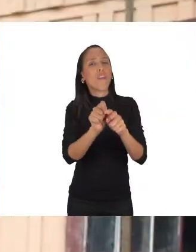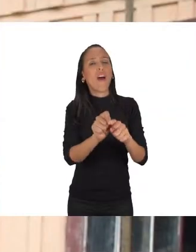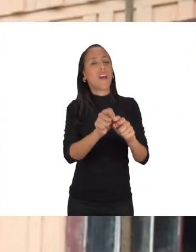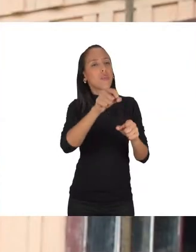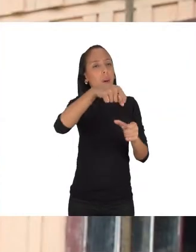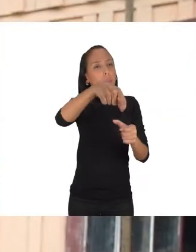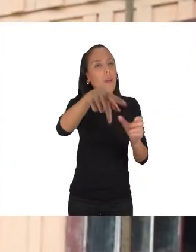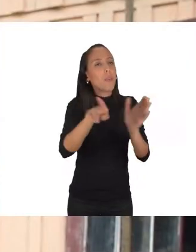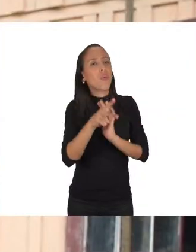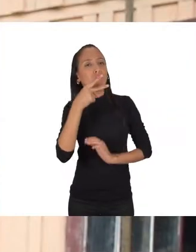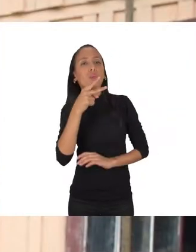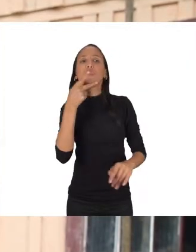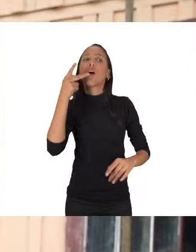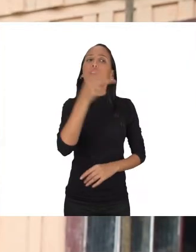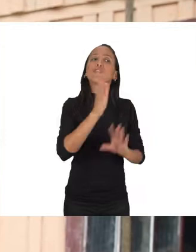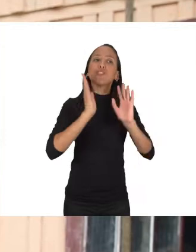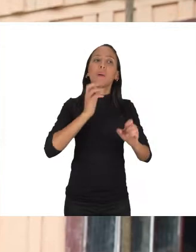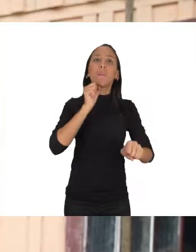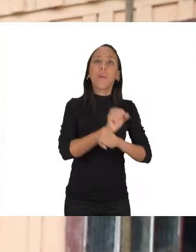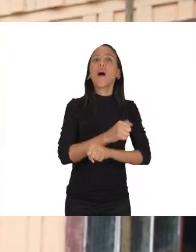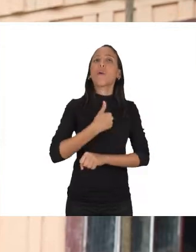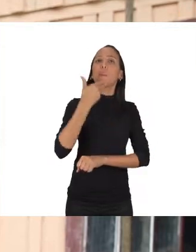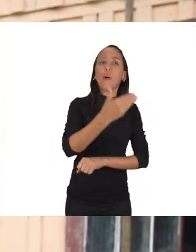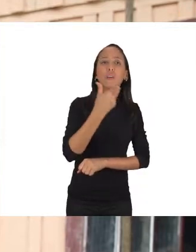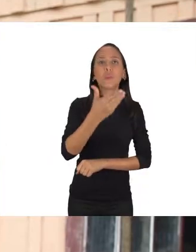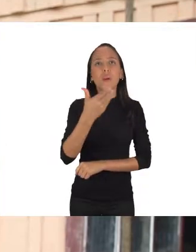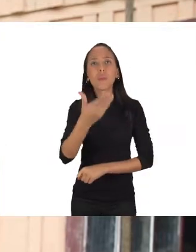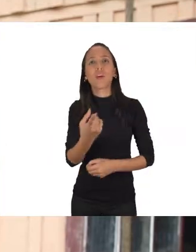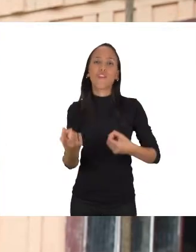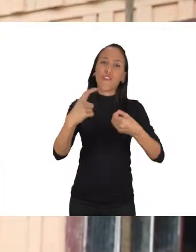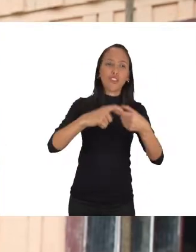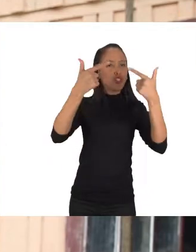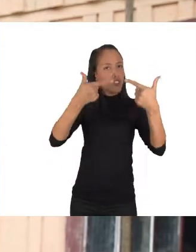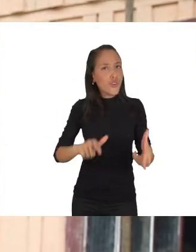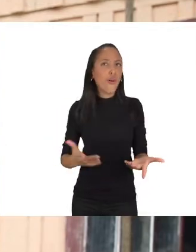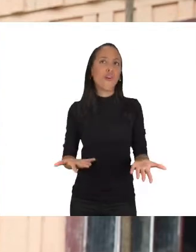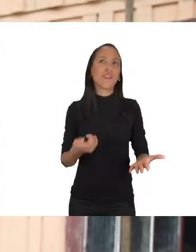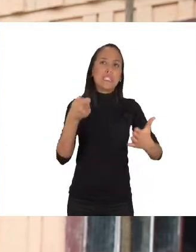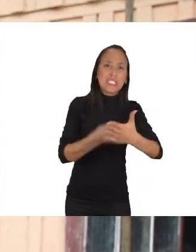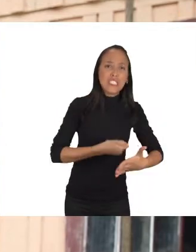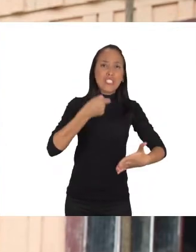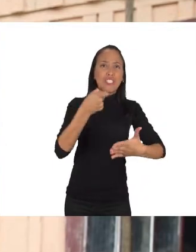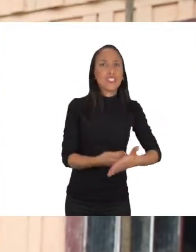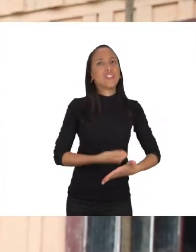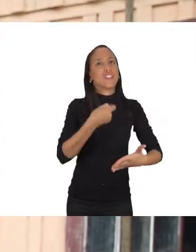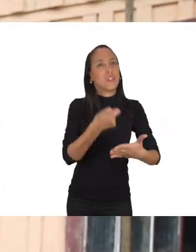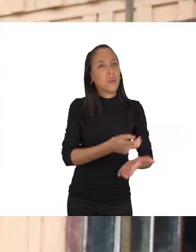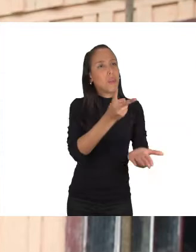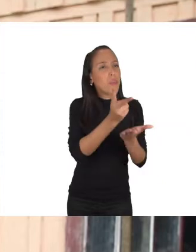fumo. Parem de plantar isso. Já pedimos para vocês tomem de volta aqui, tomem assistindo lá no fumo. E tomem de volta